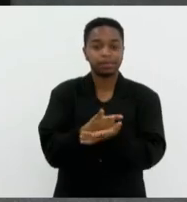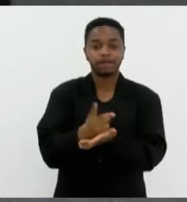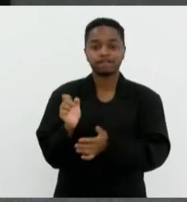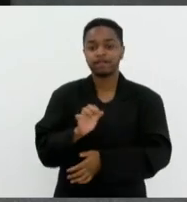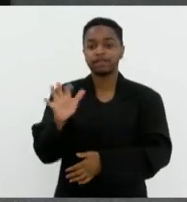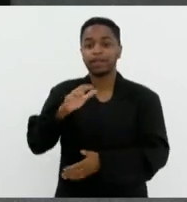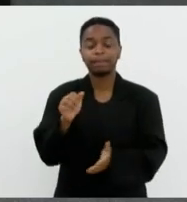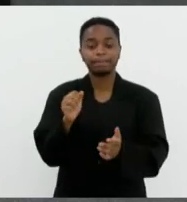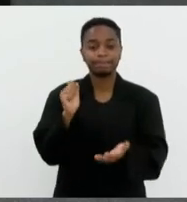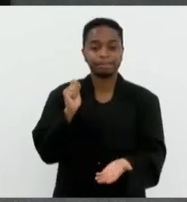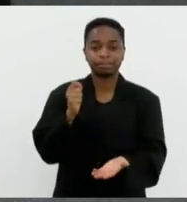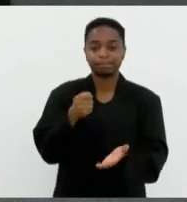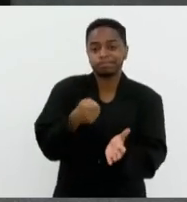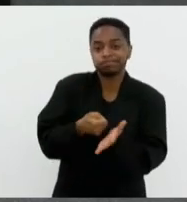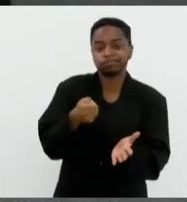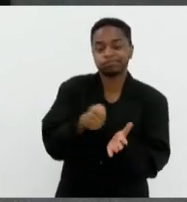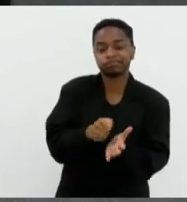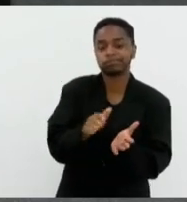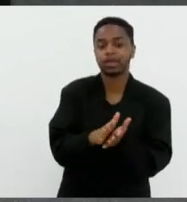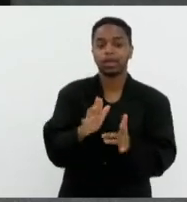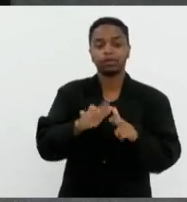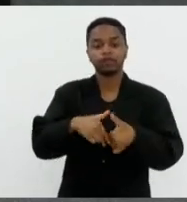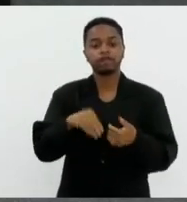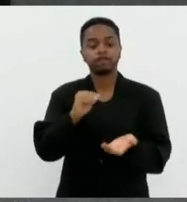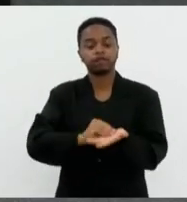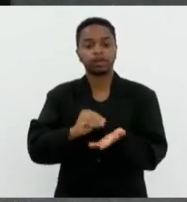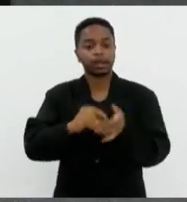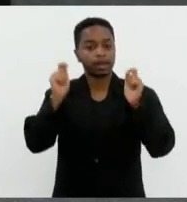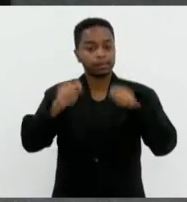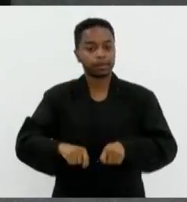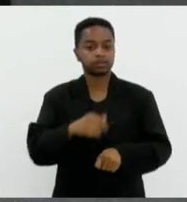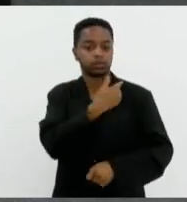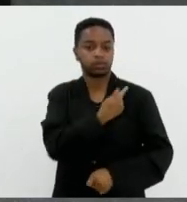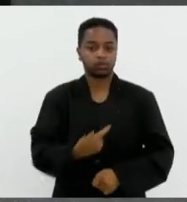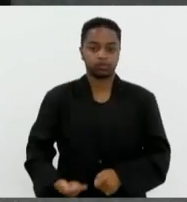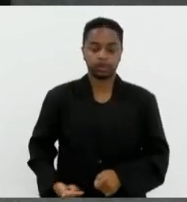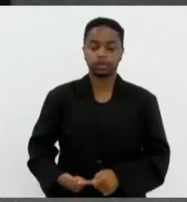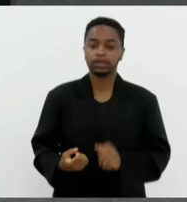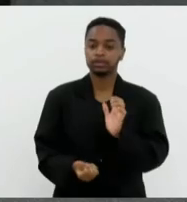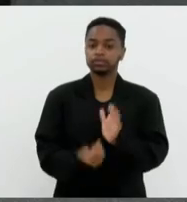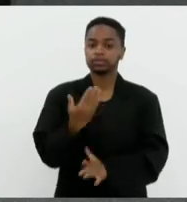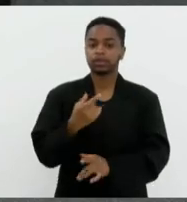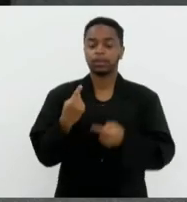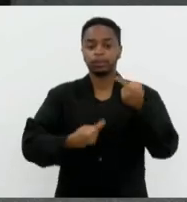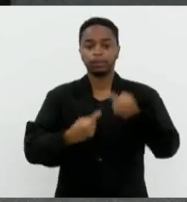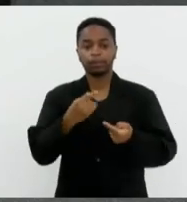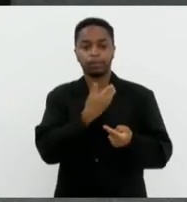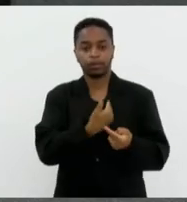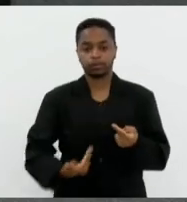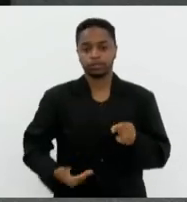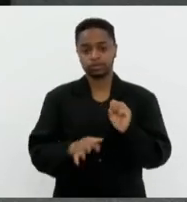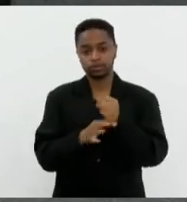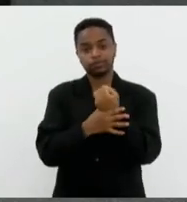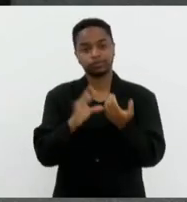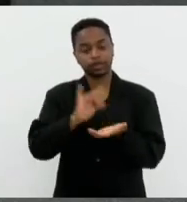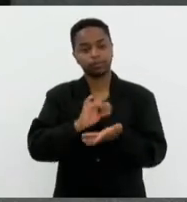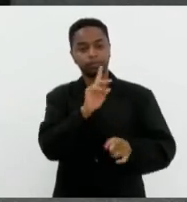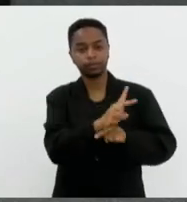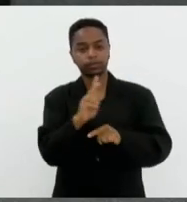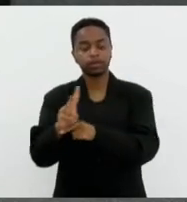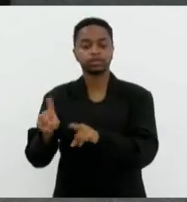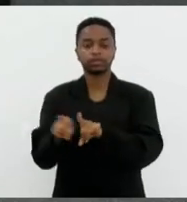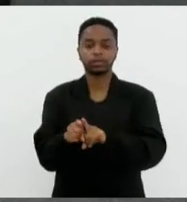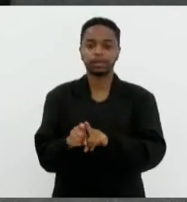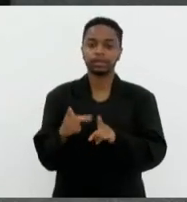pela incompetência do governo do Estado de proferir uma política pública de segurança que resguarde e que